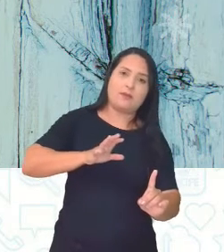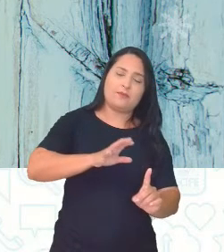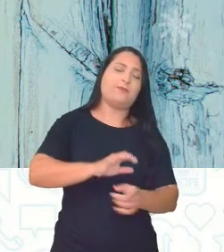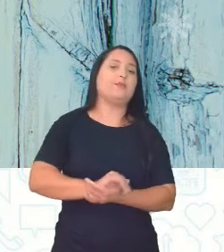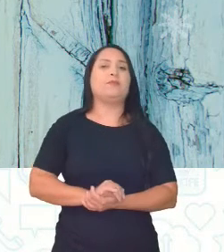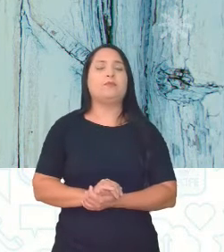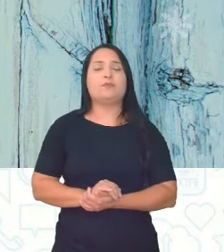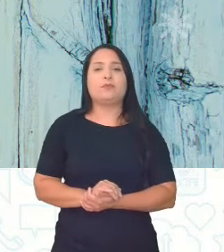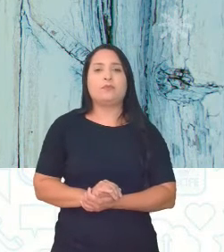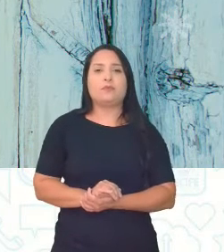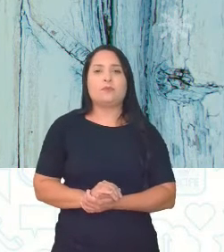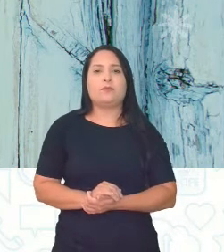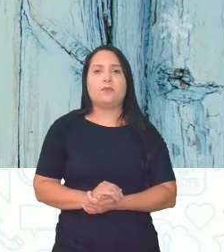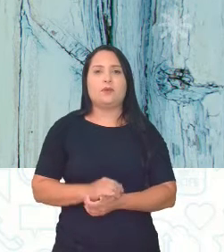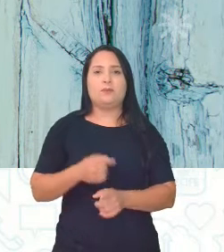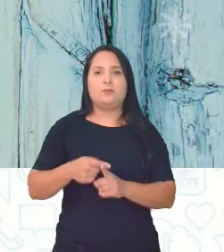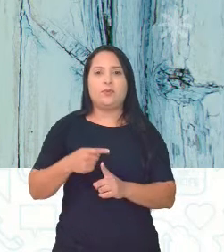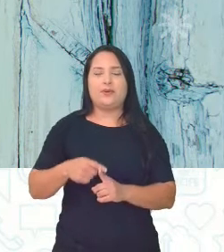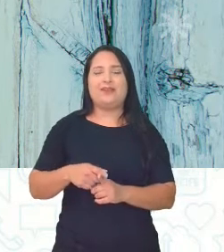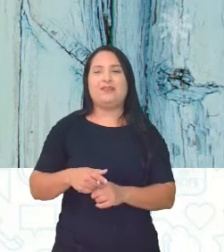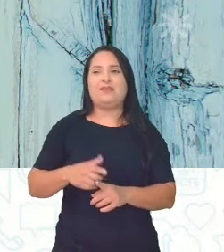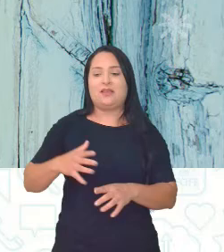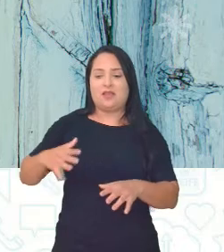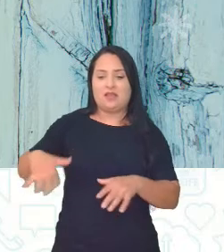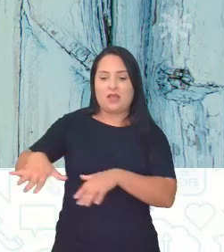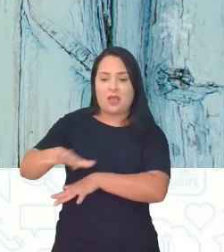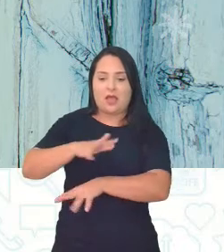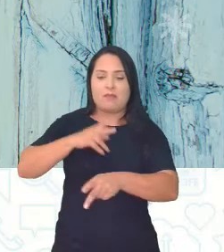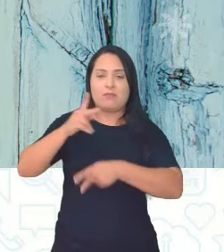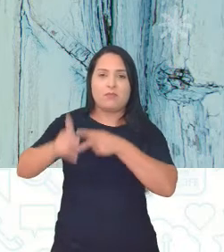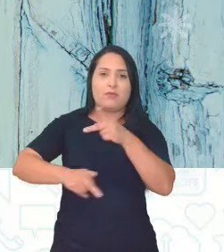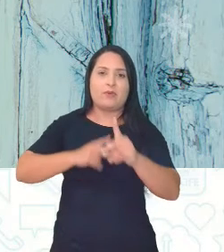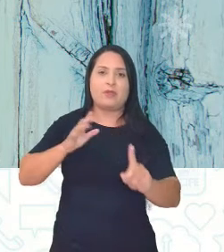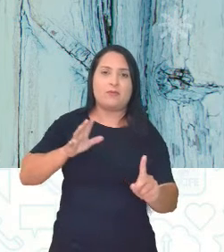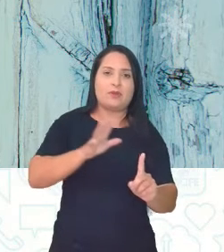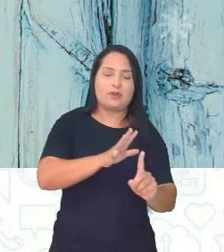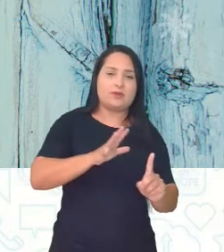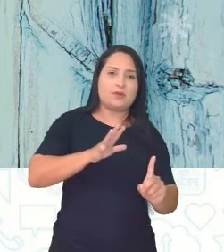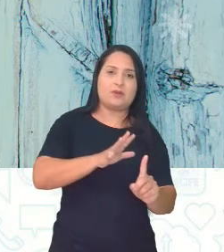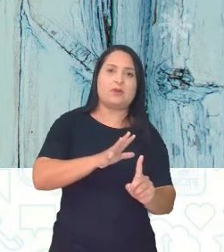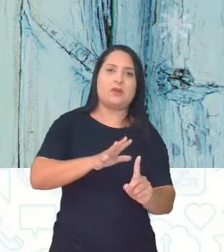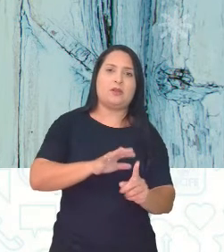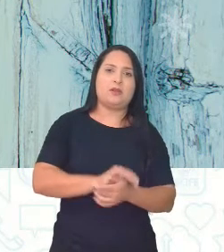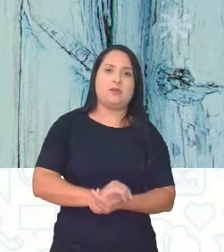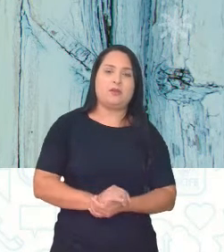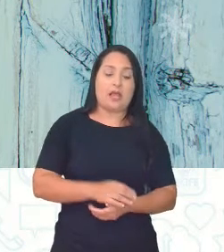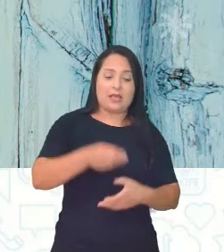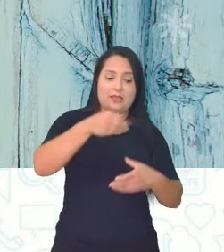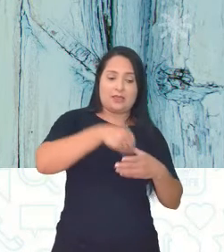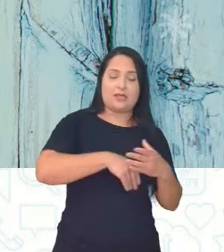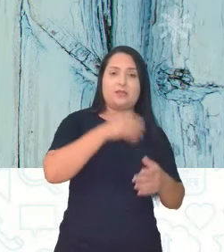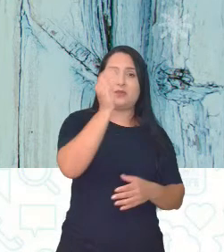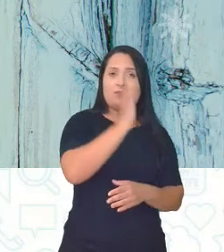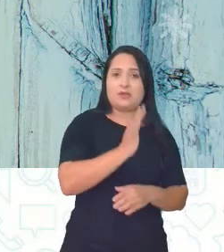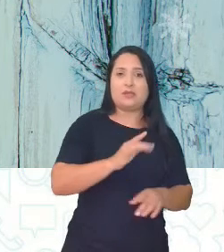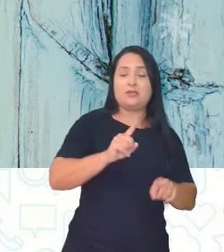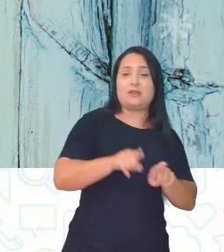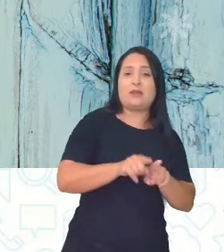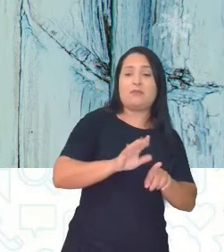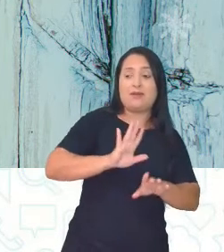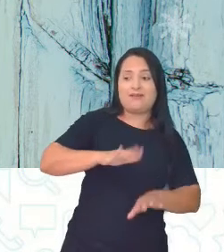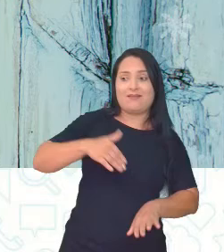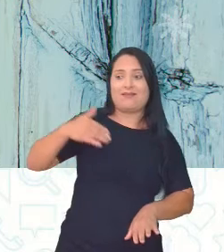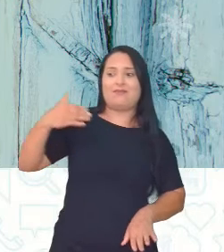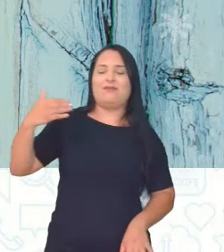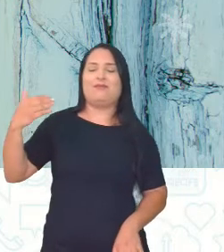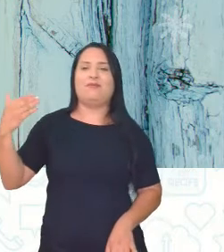realidade, porque ele foi muito pressionado. Então, ele pega e diz assim, e pressionado não só internamente, como externamente,